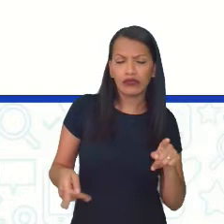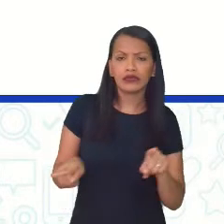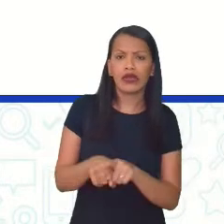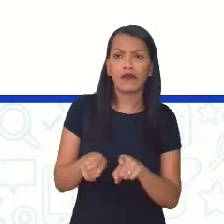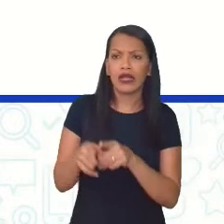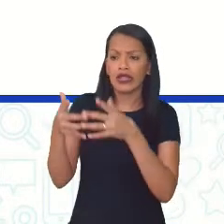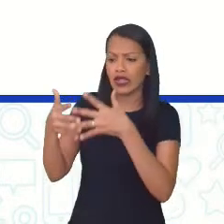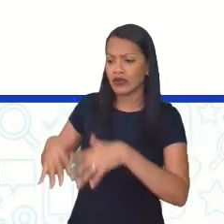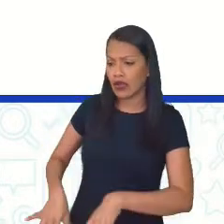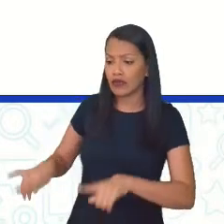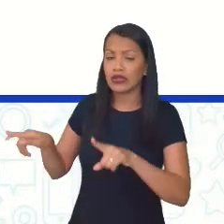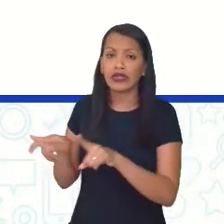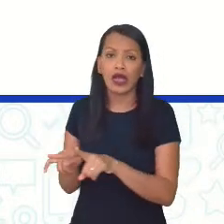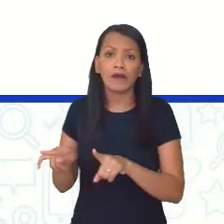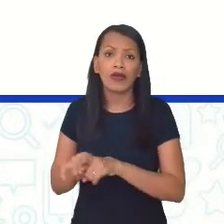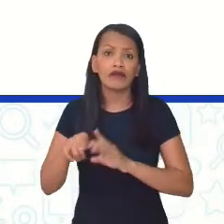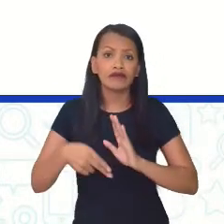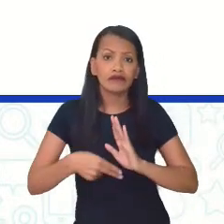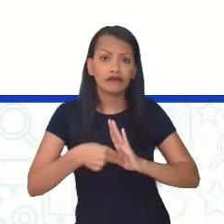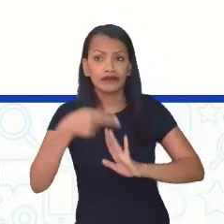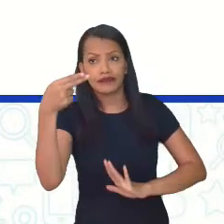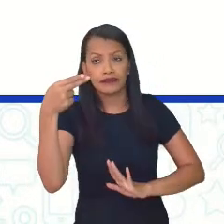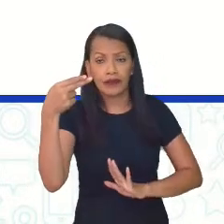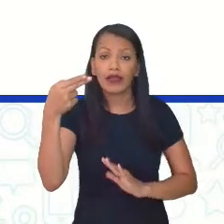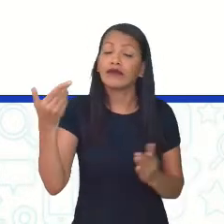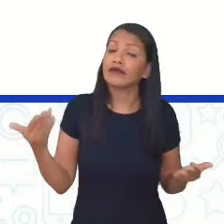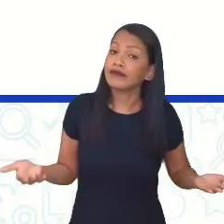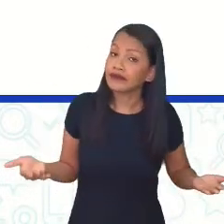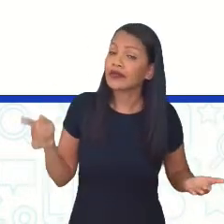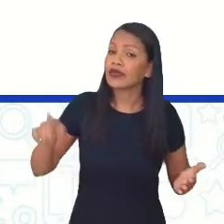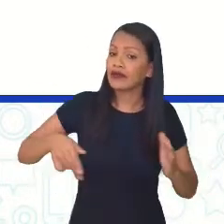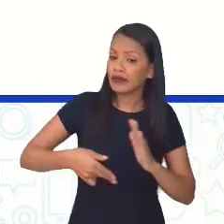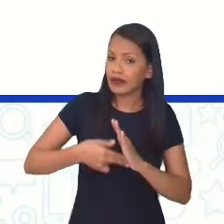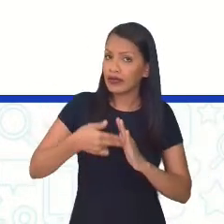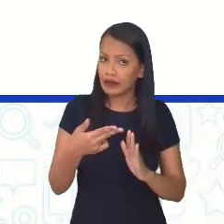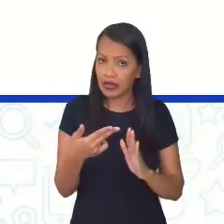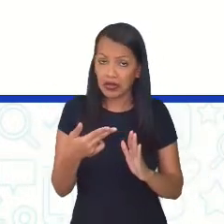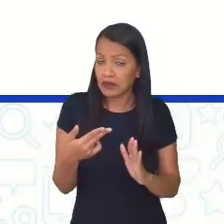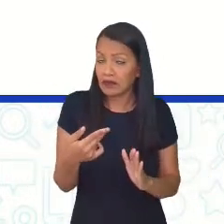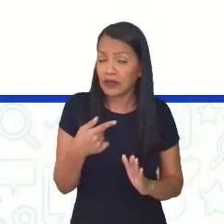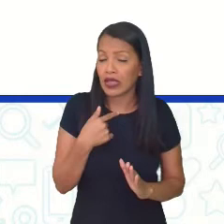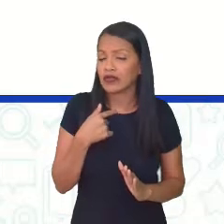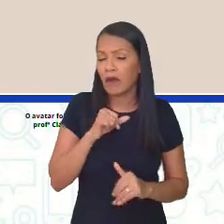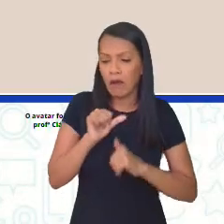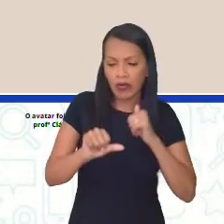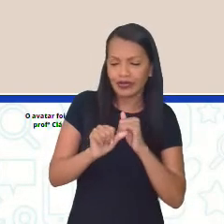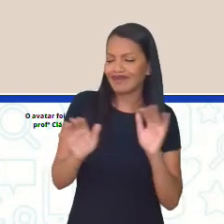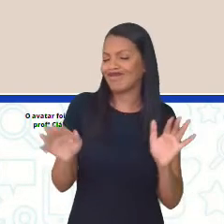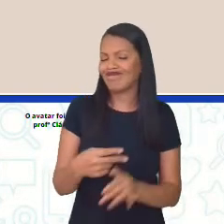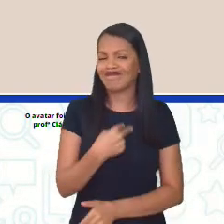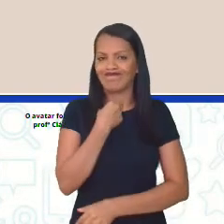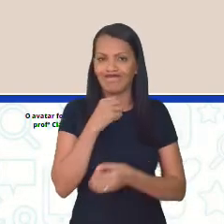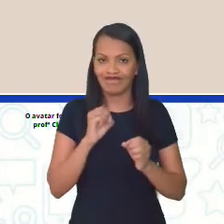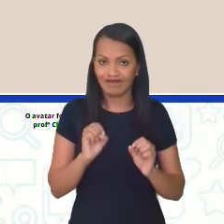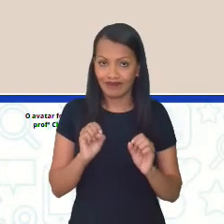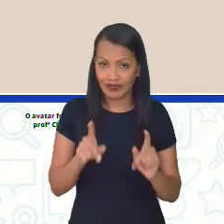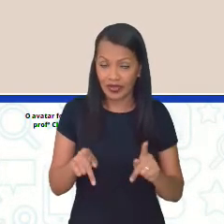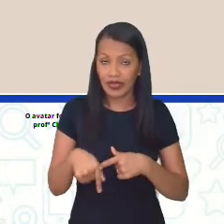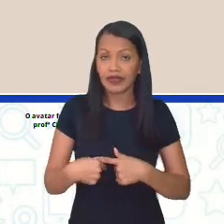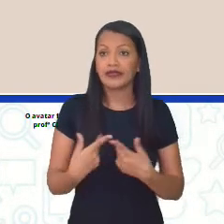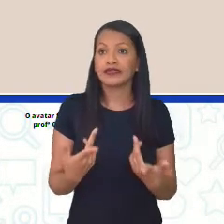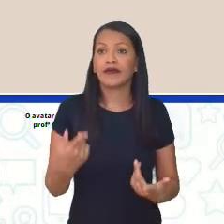contraceptivos cirúrgicos, que são aqueles que, na maioria das vezes, são irreversíveis. Mas nós